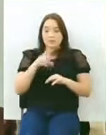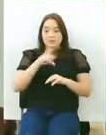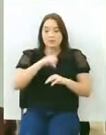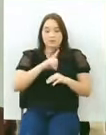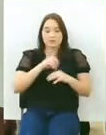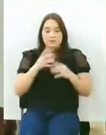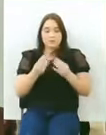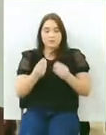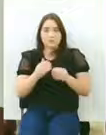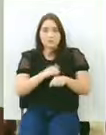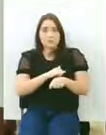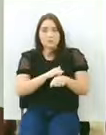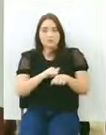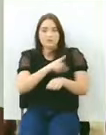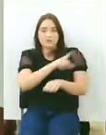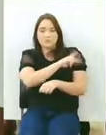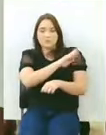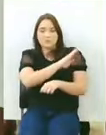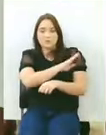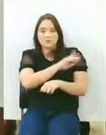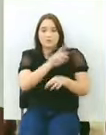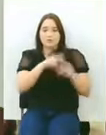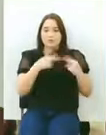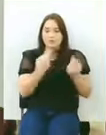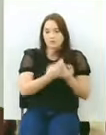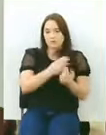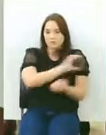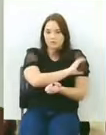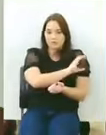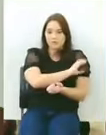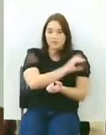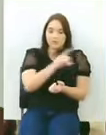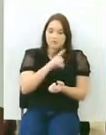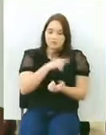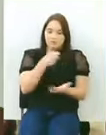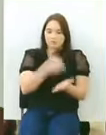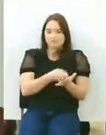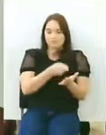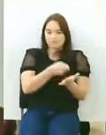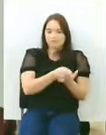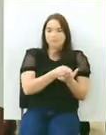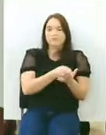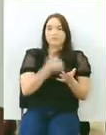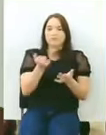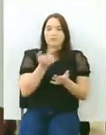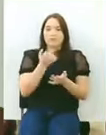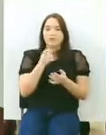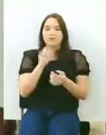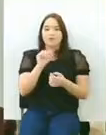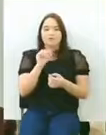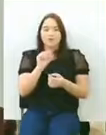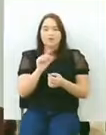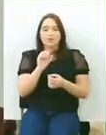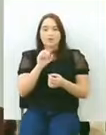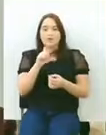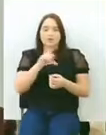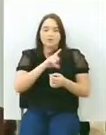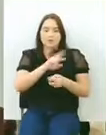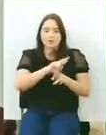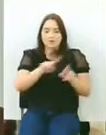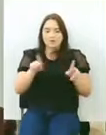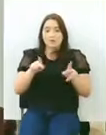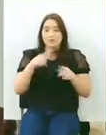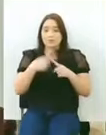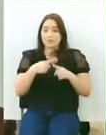É interessante como muitas vezes os presbíteros numa reunião do conselho são pressionados a tratar de determinados